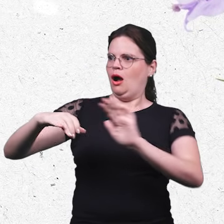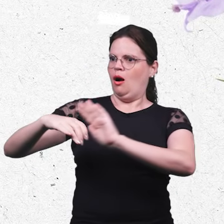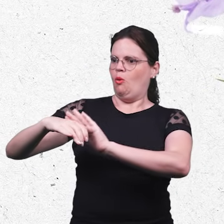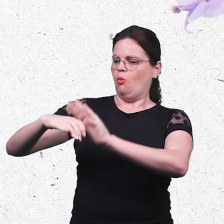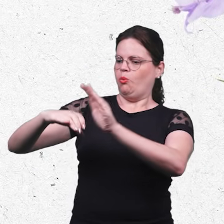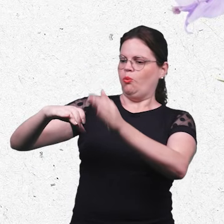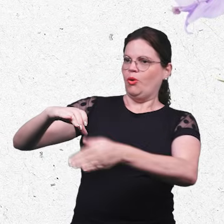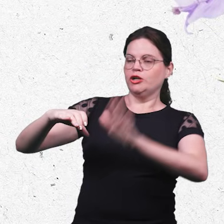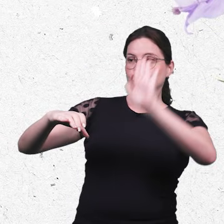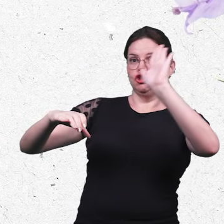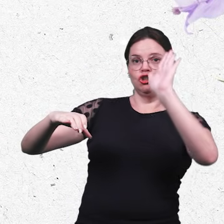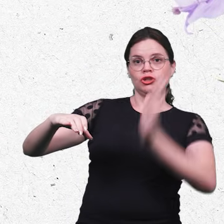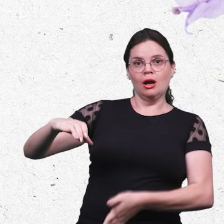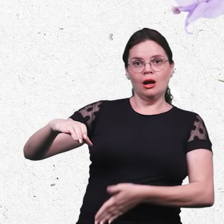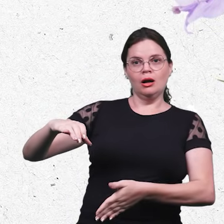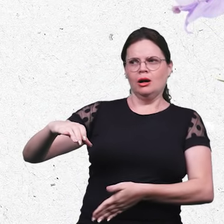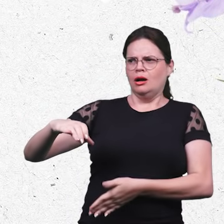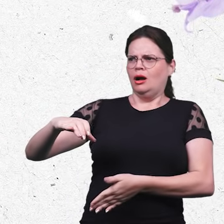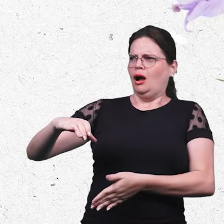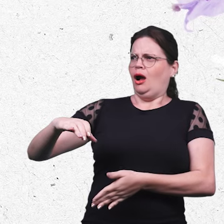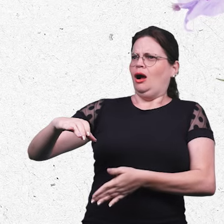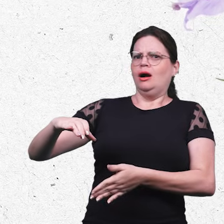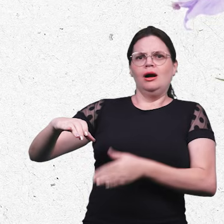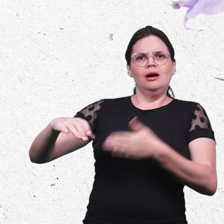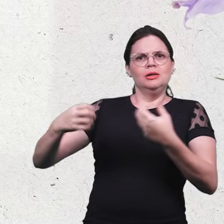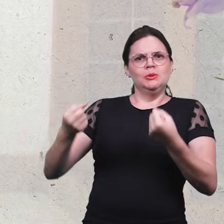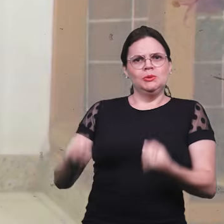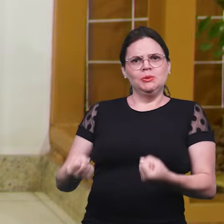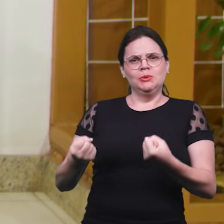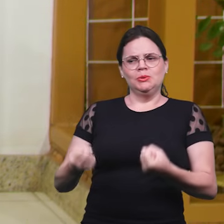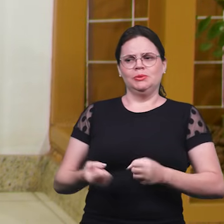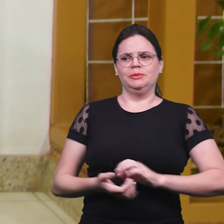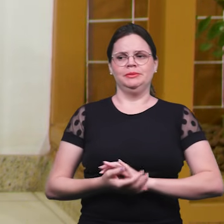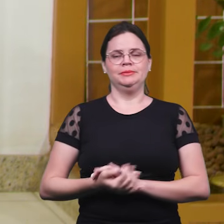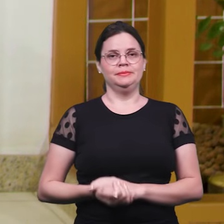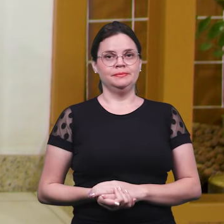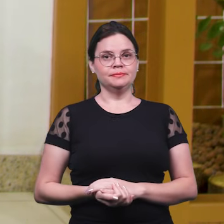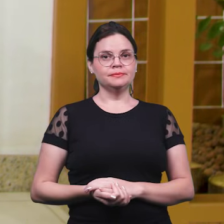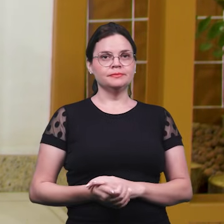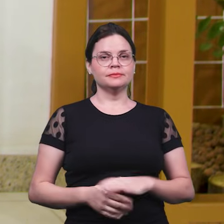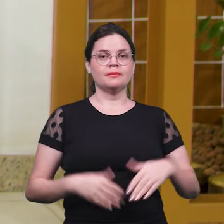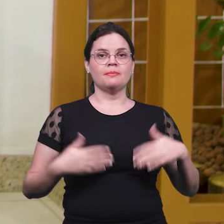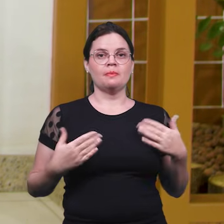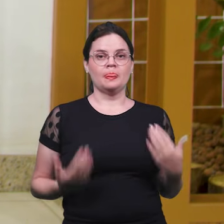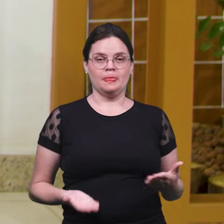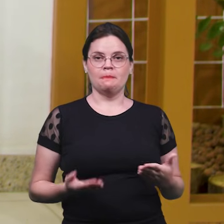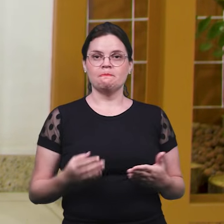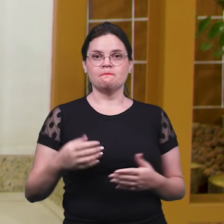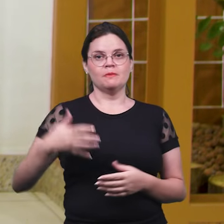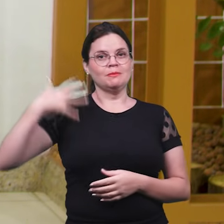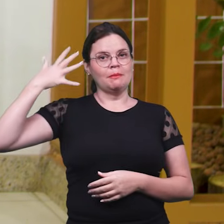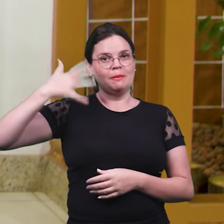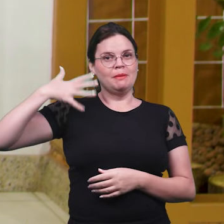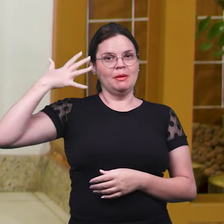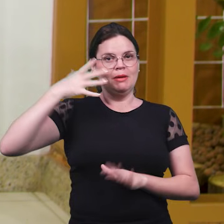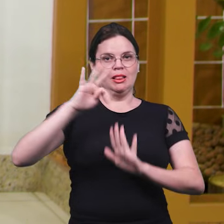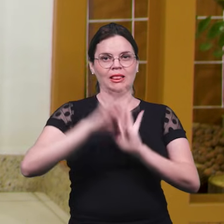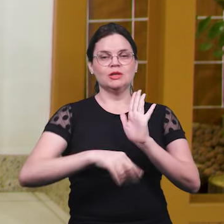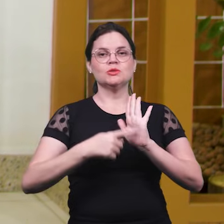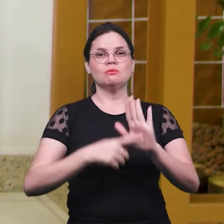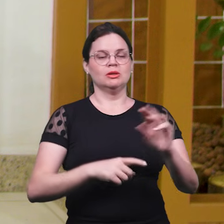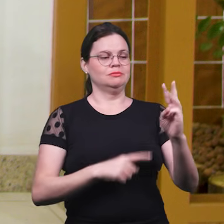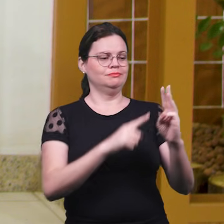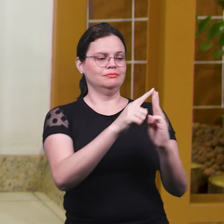estava revolvida, e era ela muito grande. Irmãos, essa mensagem está falando das mulheres que